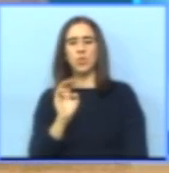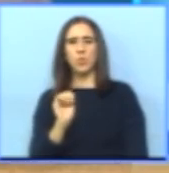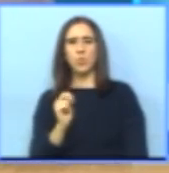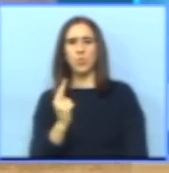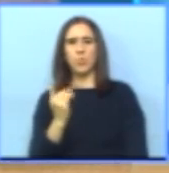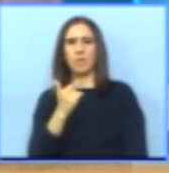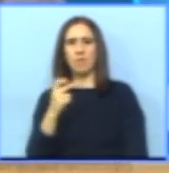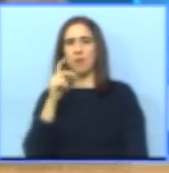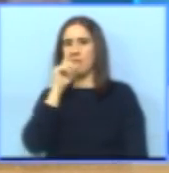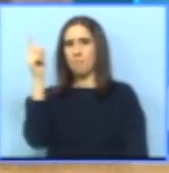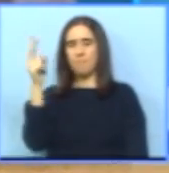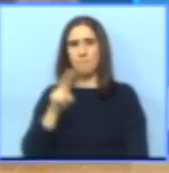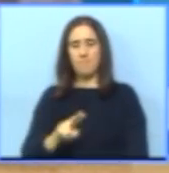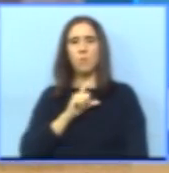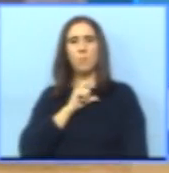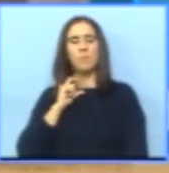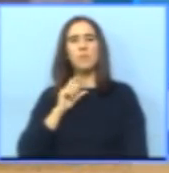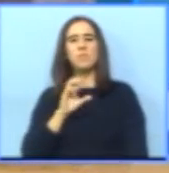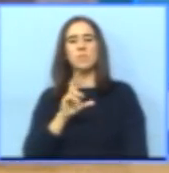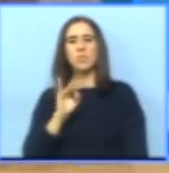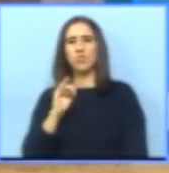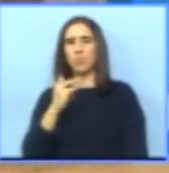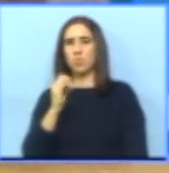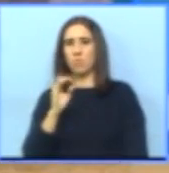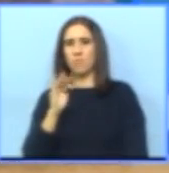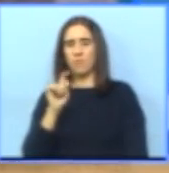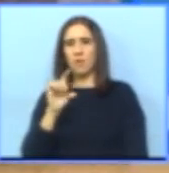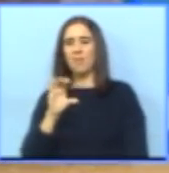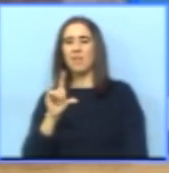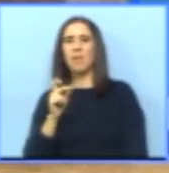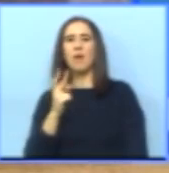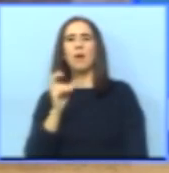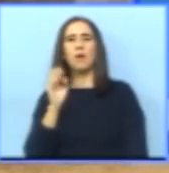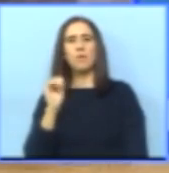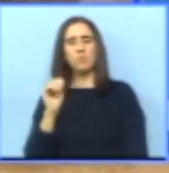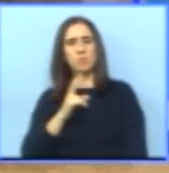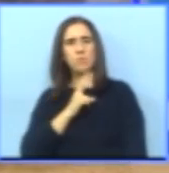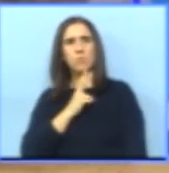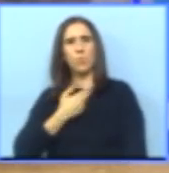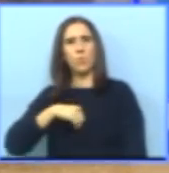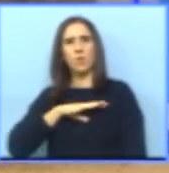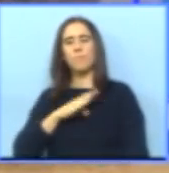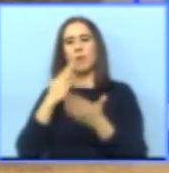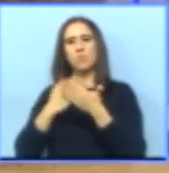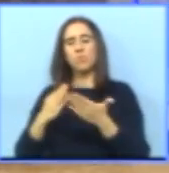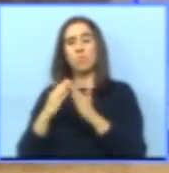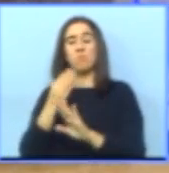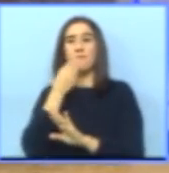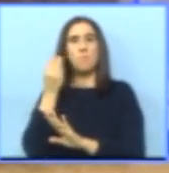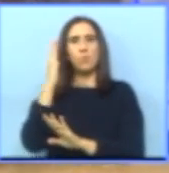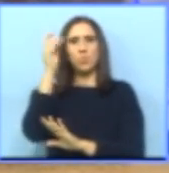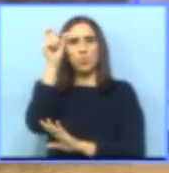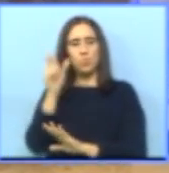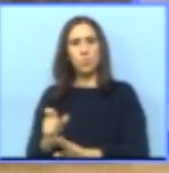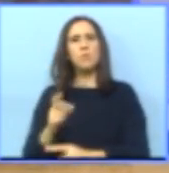o padre Cristóforo Clávios, que foi estudante de Coimbra e, de algum modo, é um dos estudantes de Coimbra mais famosos, porque depois foi para Roma, dirigiu